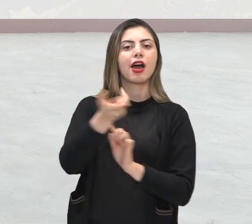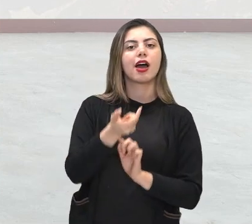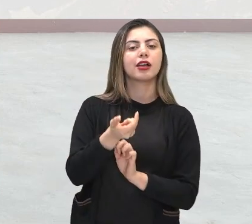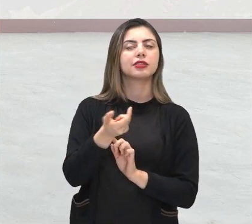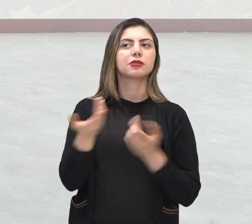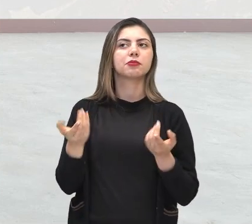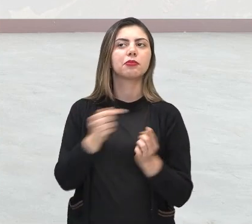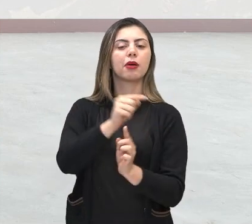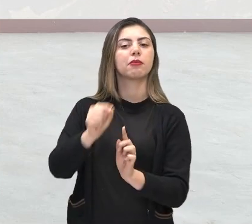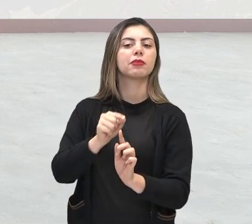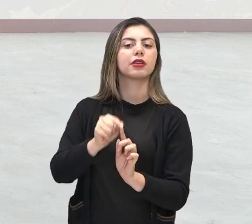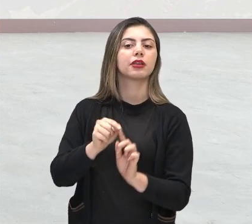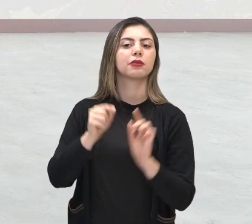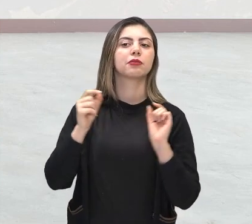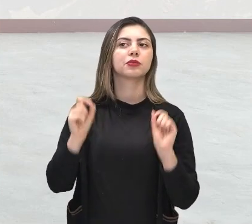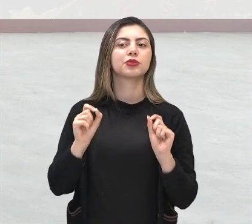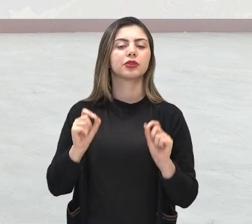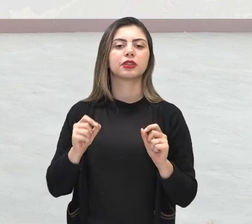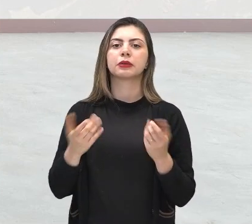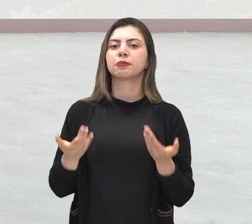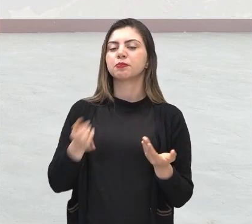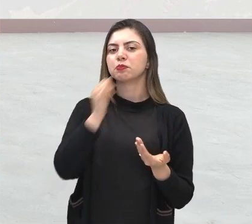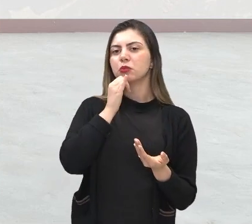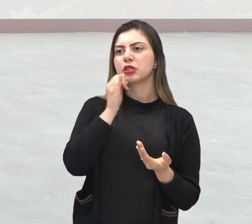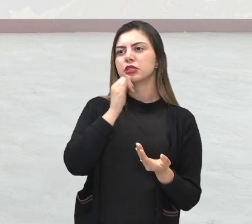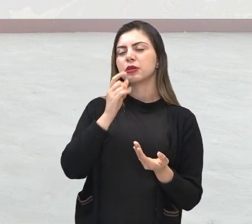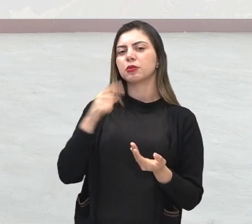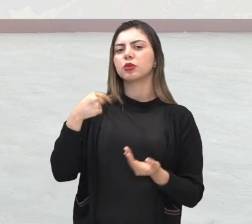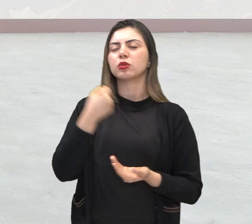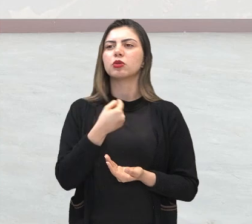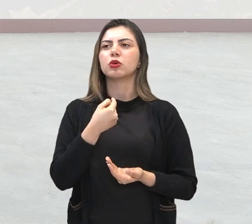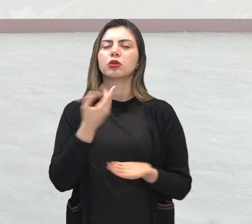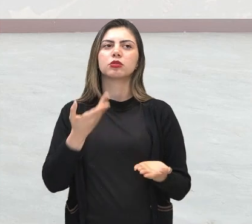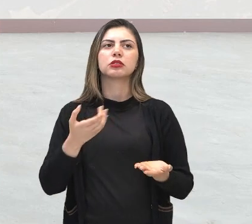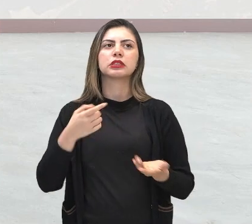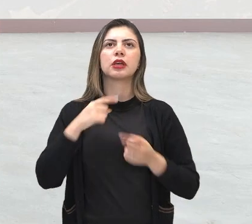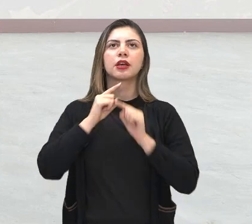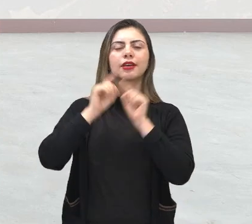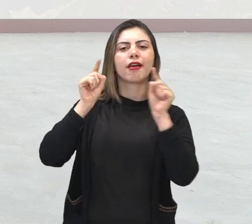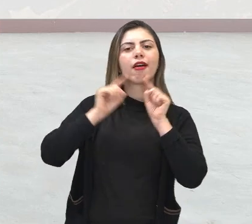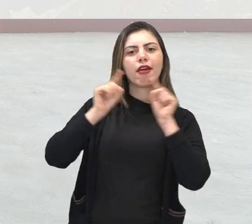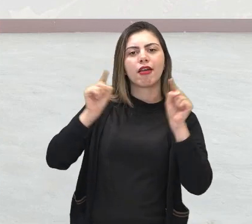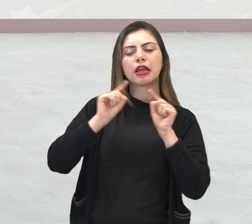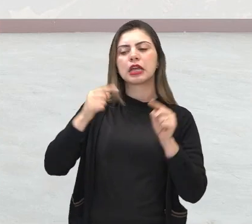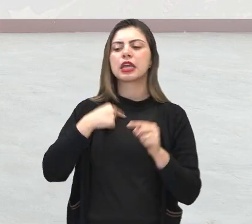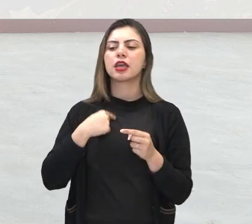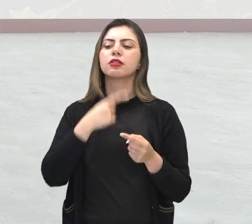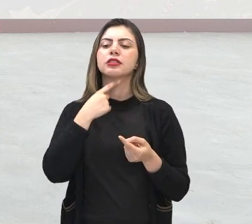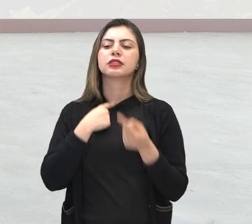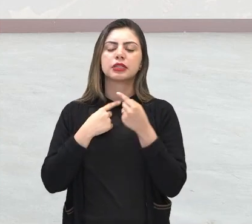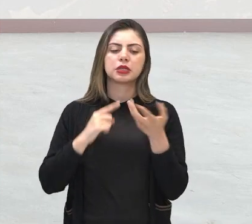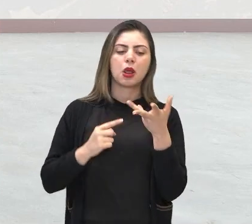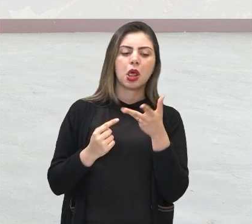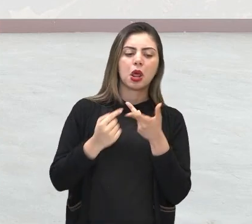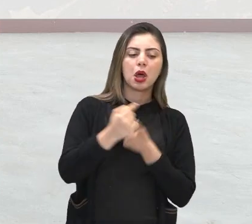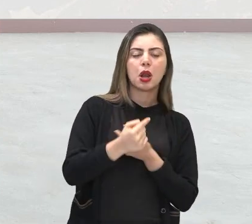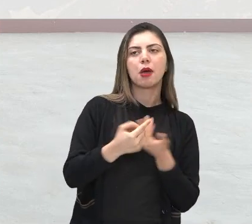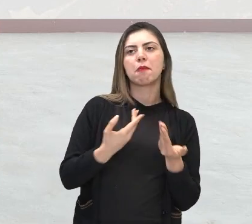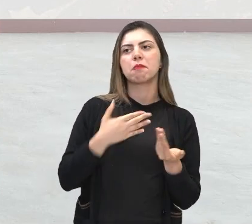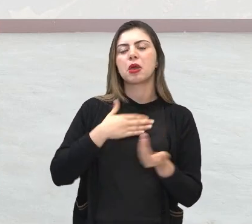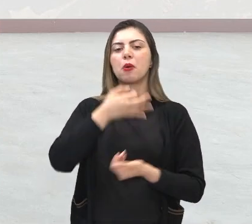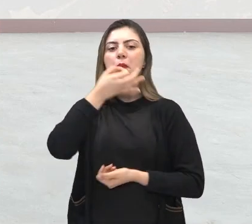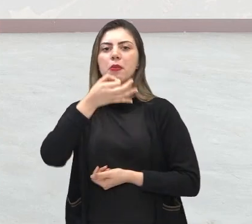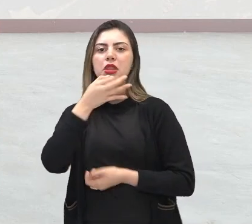um um questionamento né um momento de você expressar ali as suas inquietações também um cunho